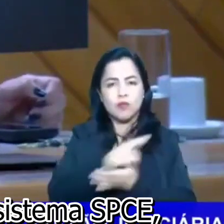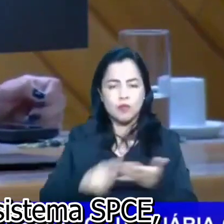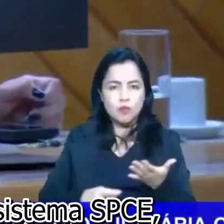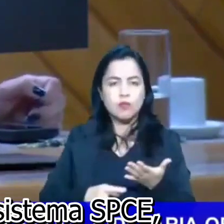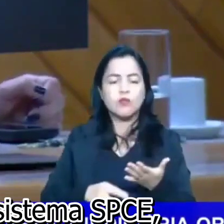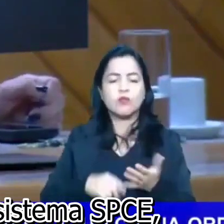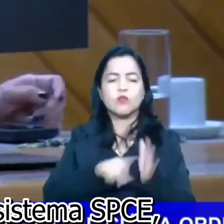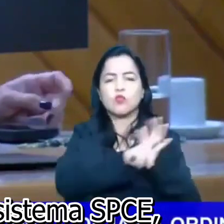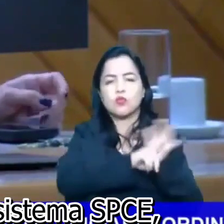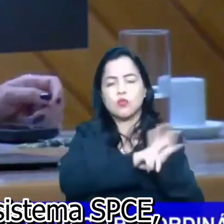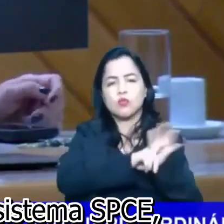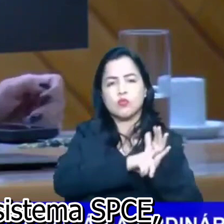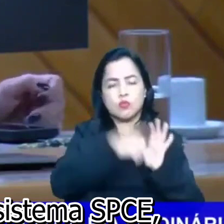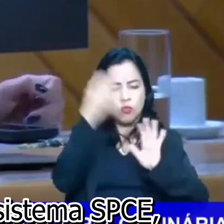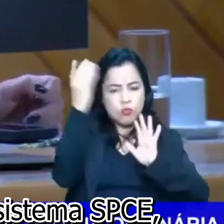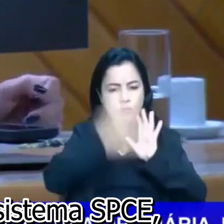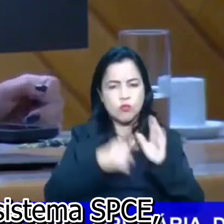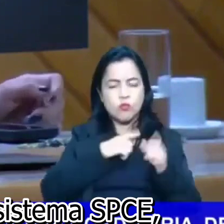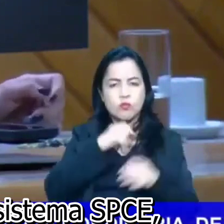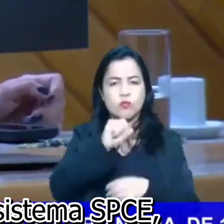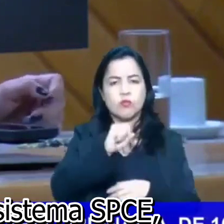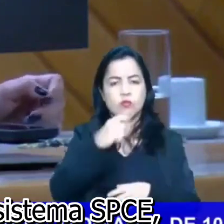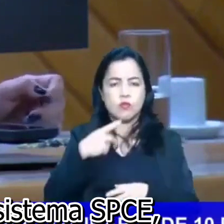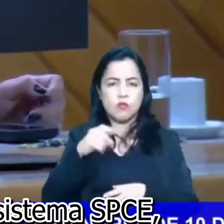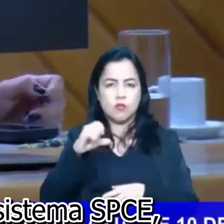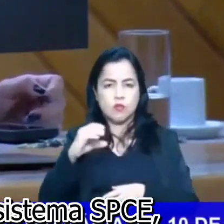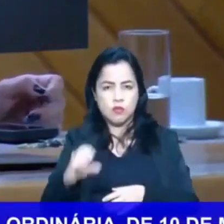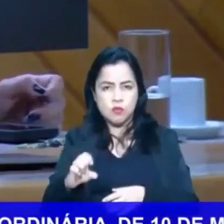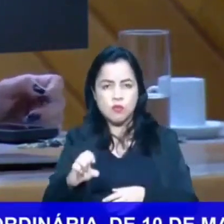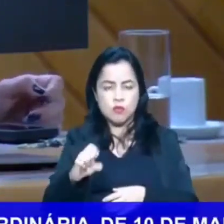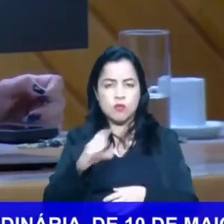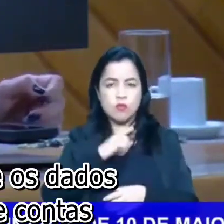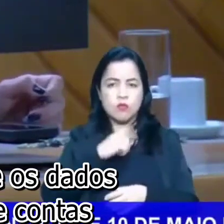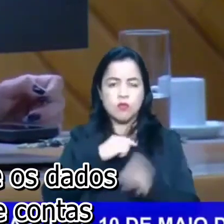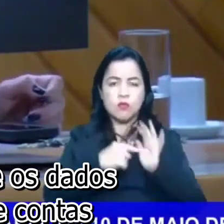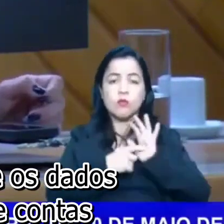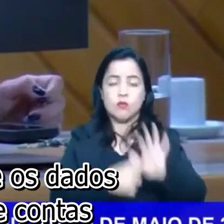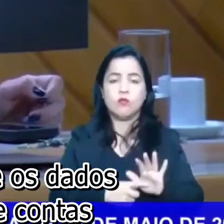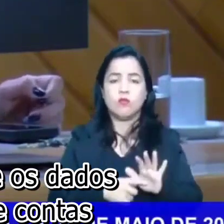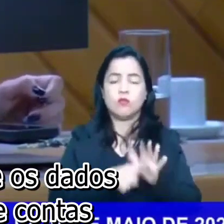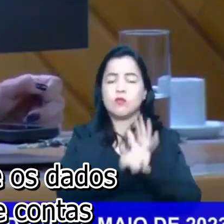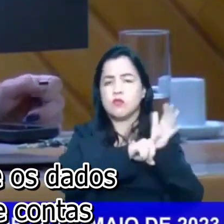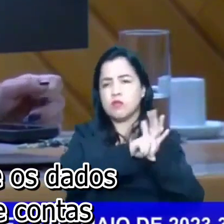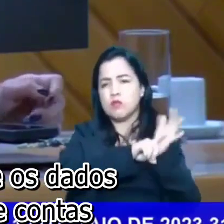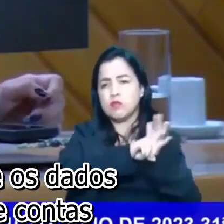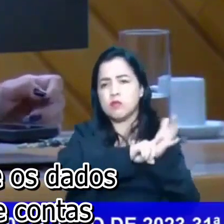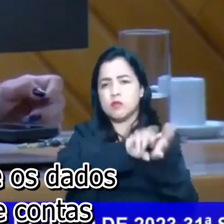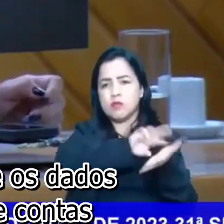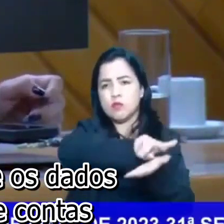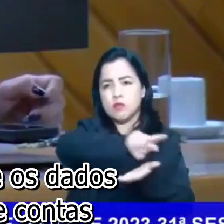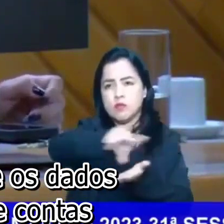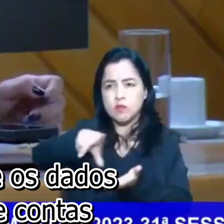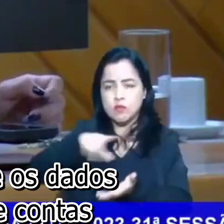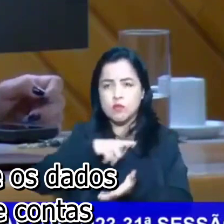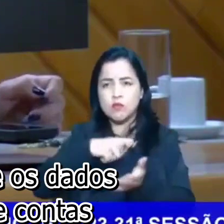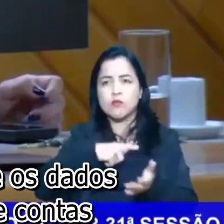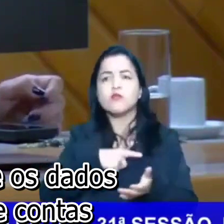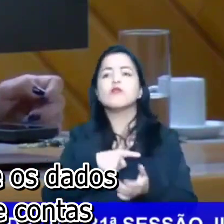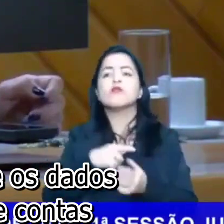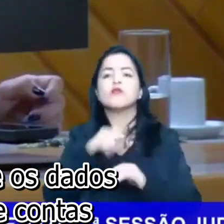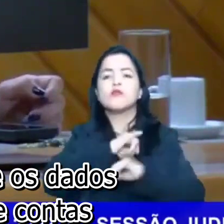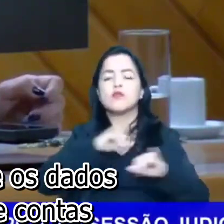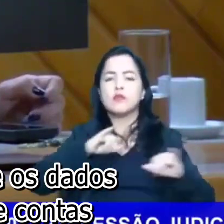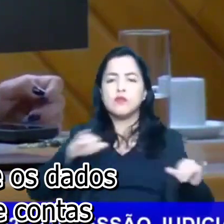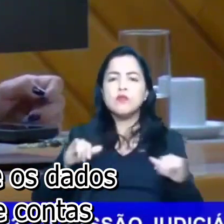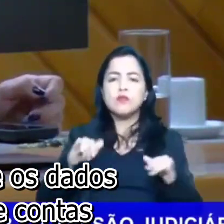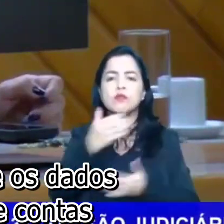de exame de prestação de contas do sistema SPCE, consta que foram detectadas divergências entre os dados dos fornecedores,